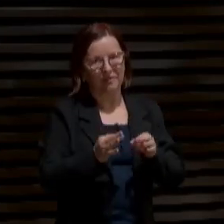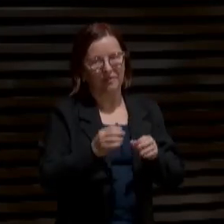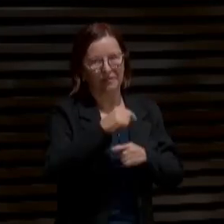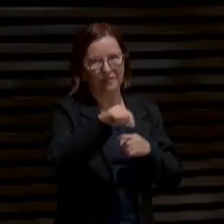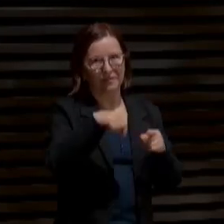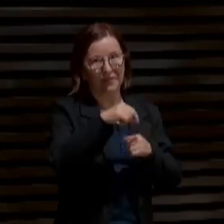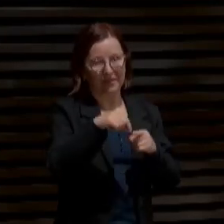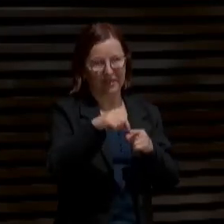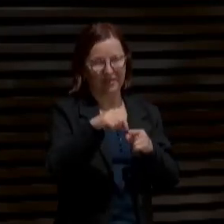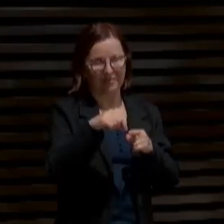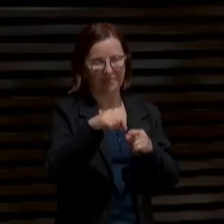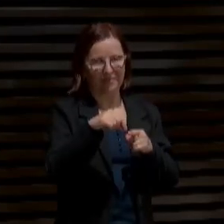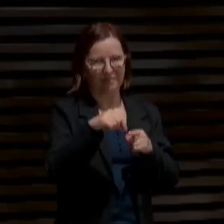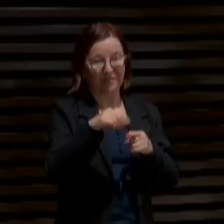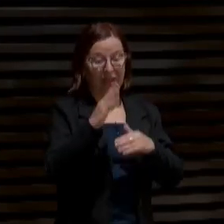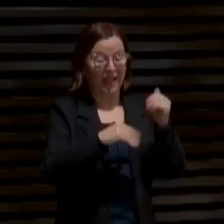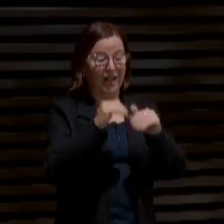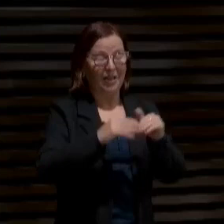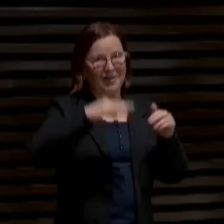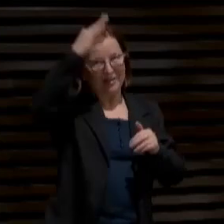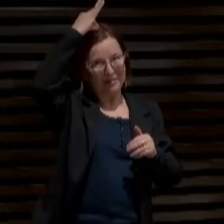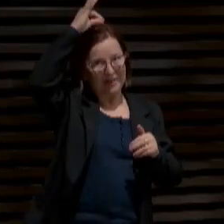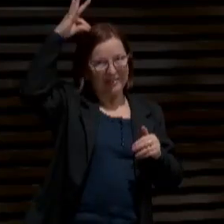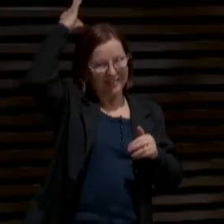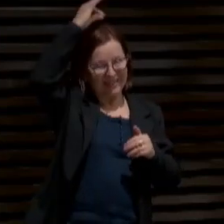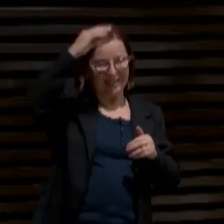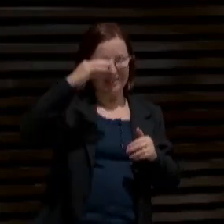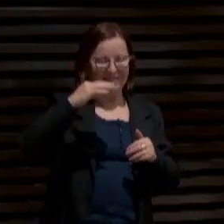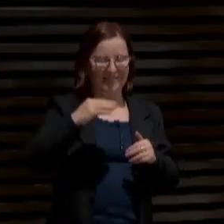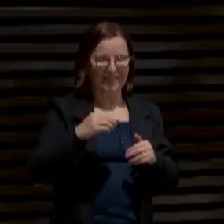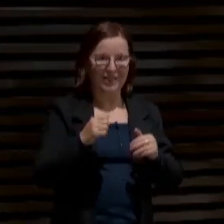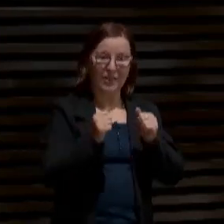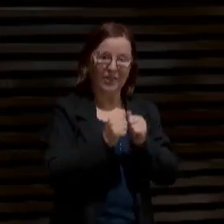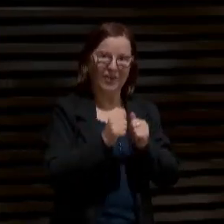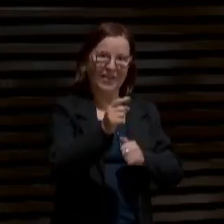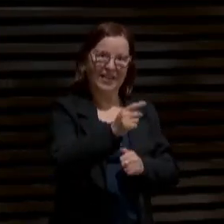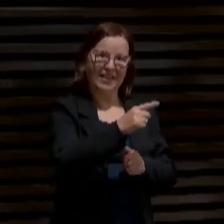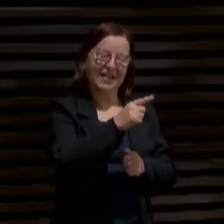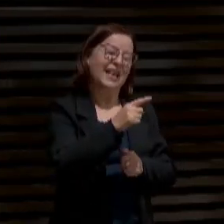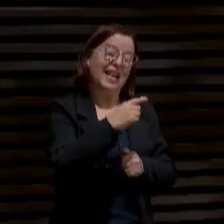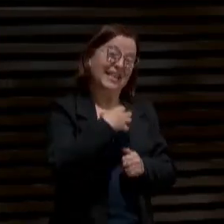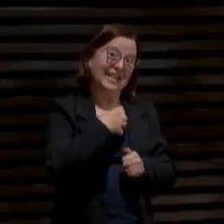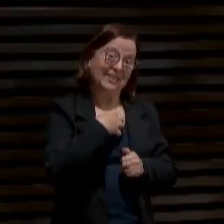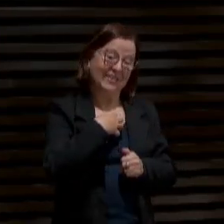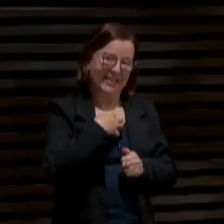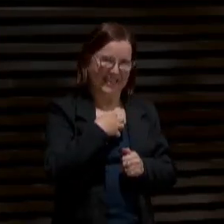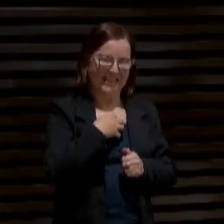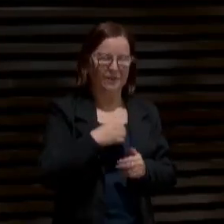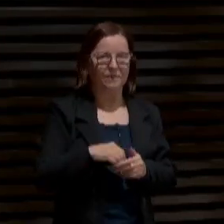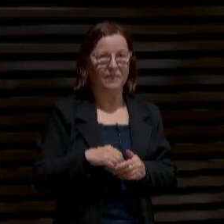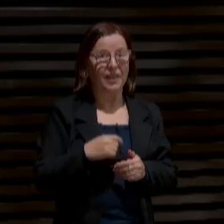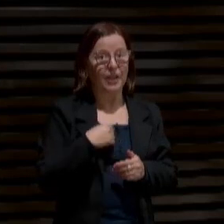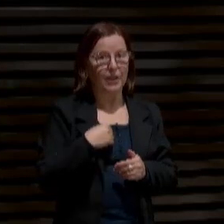é o trabalhar do Espírito Santo com a natureza terrena no novo homem porque eu mediante a própria lei morri